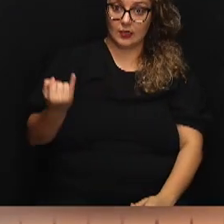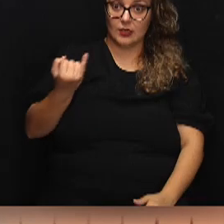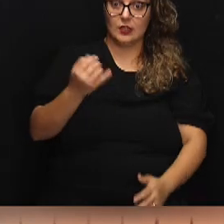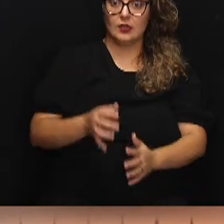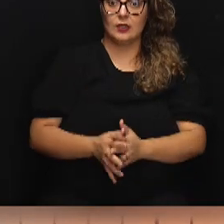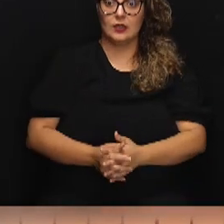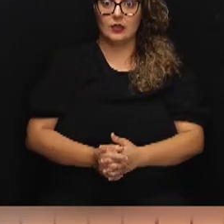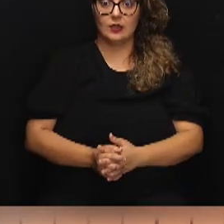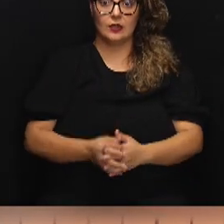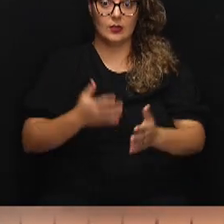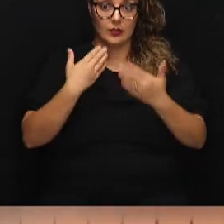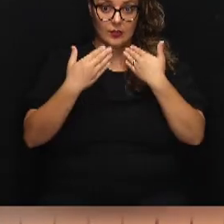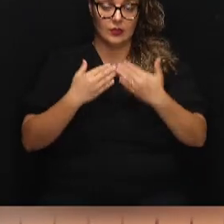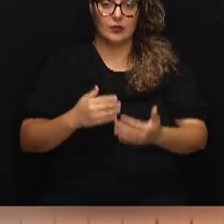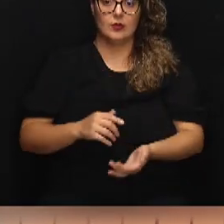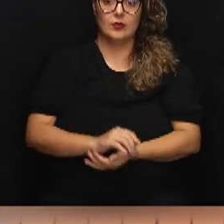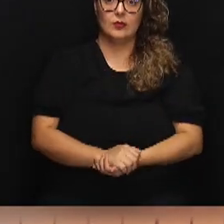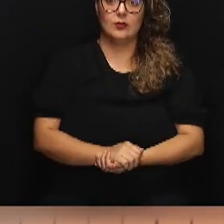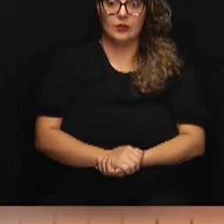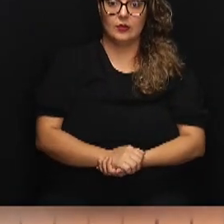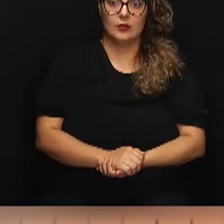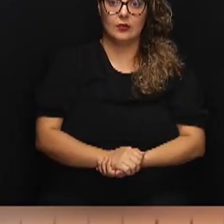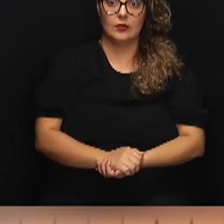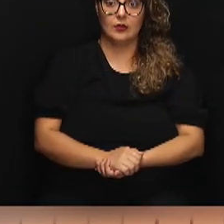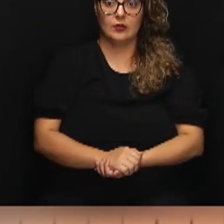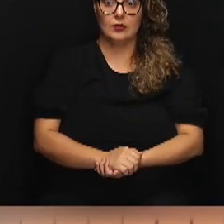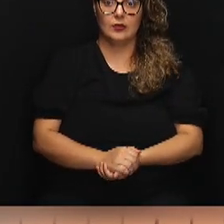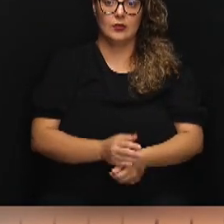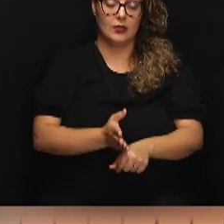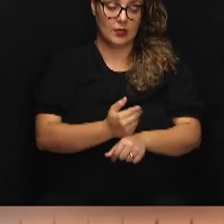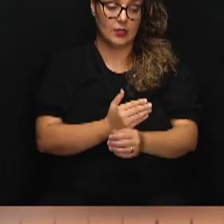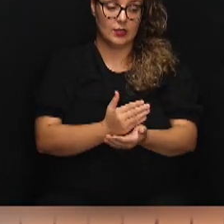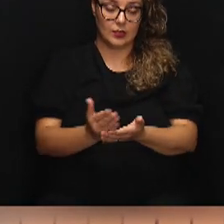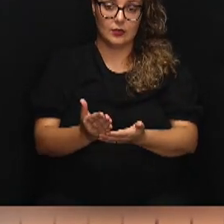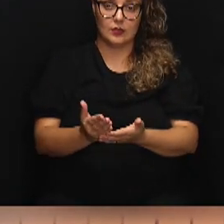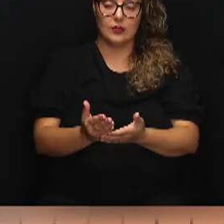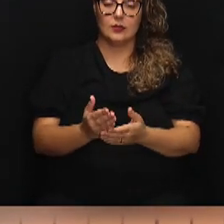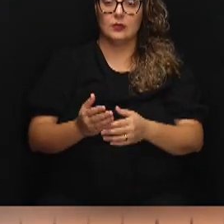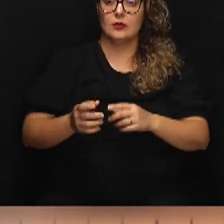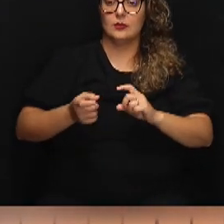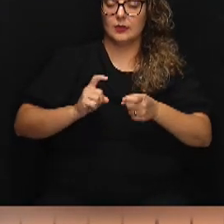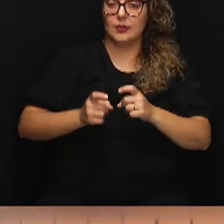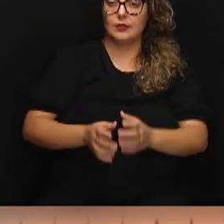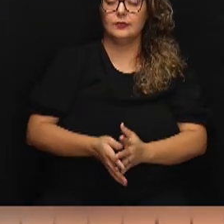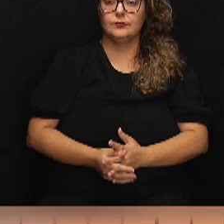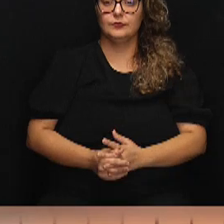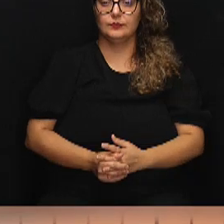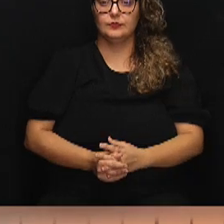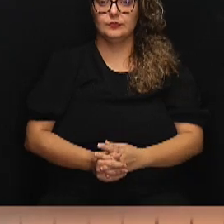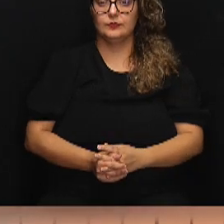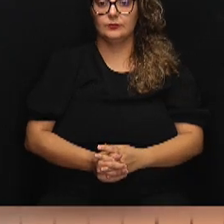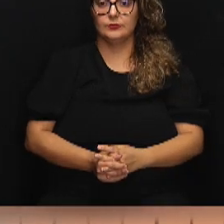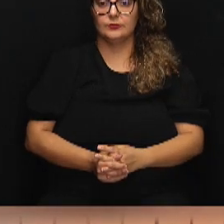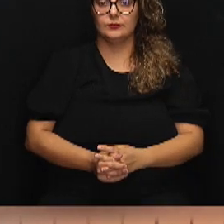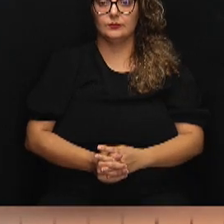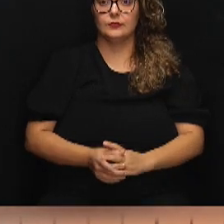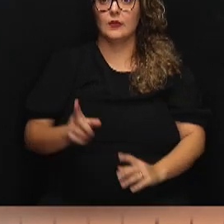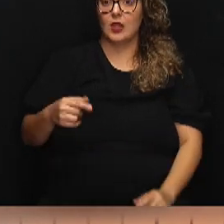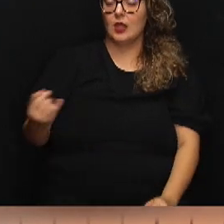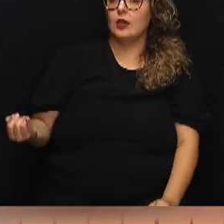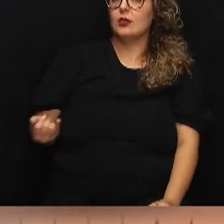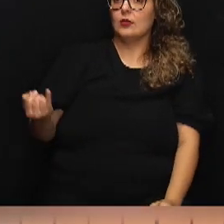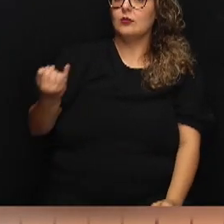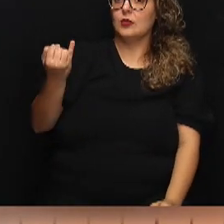comentei aqui com o Guto, antes de iniciarmos aqui a sessão, eu falei que é muito